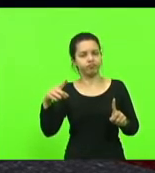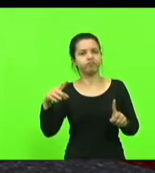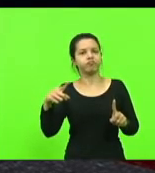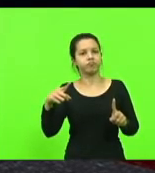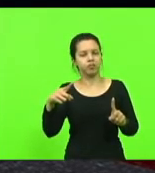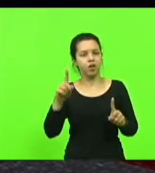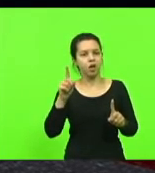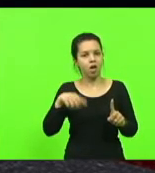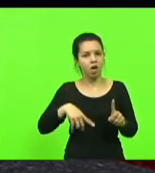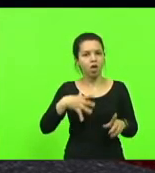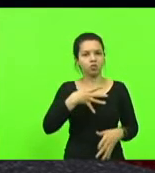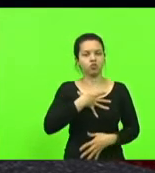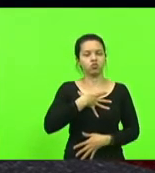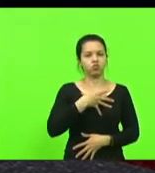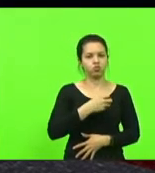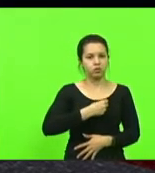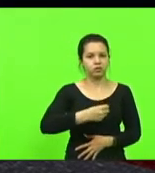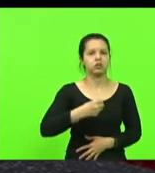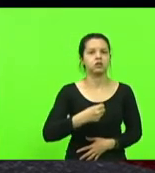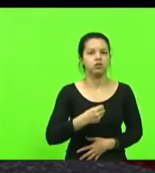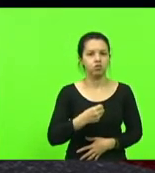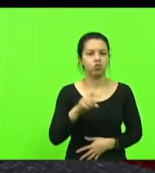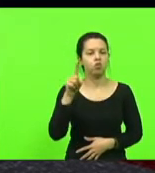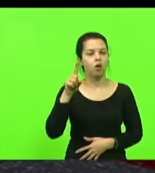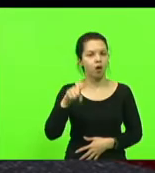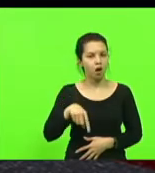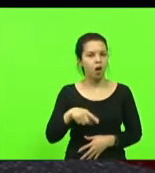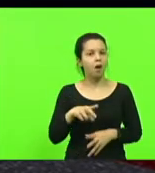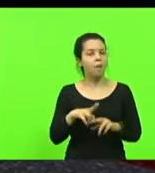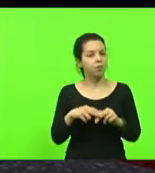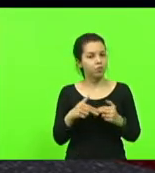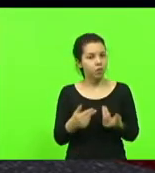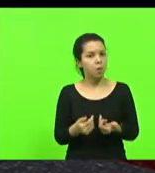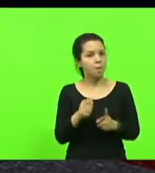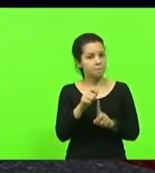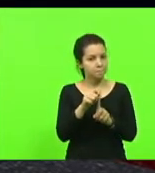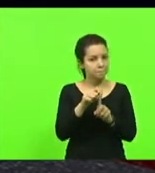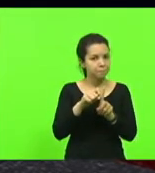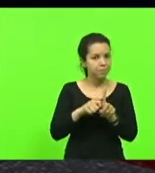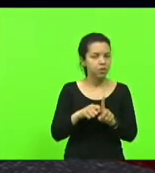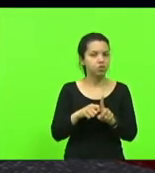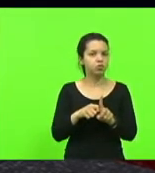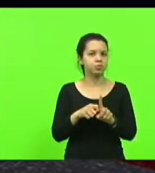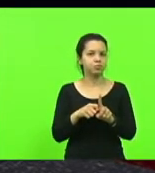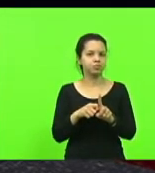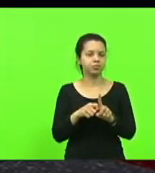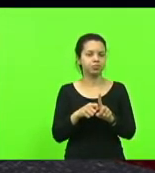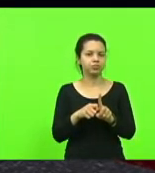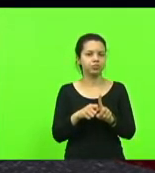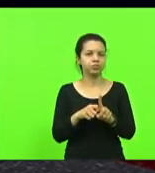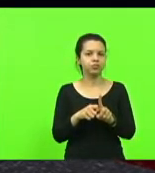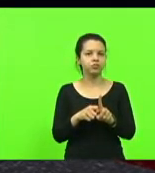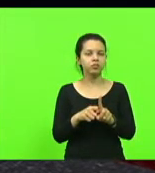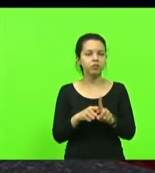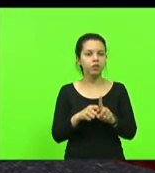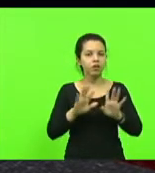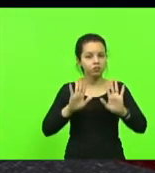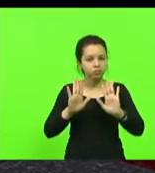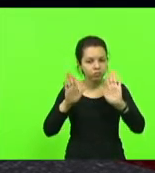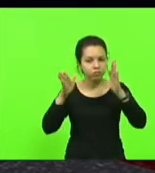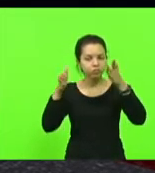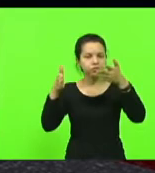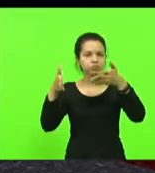do suicídio. E, portanto, é um mês que se dedica